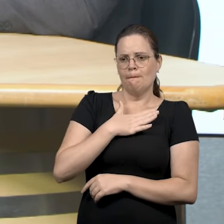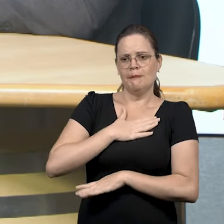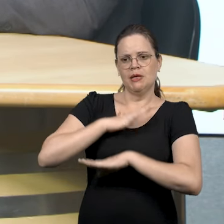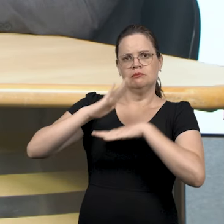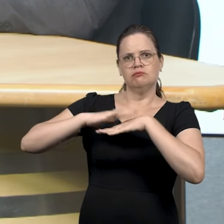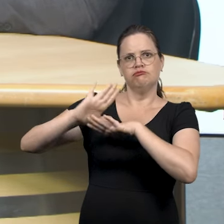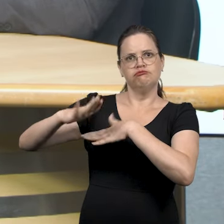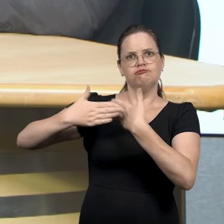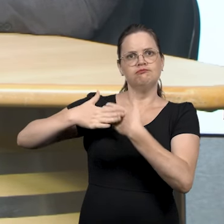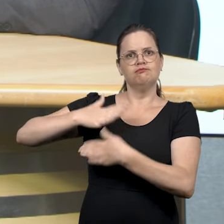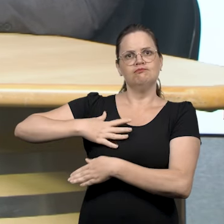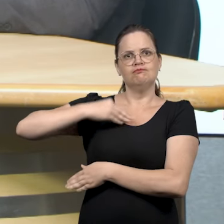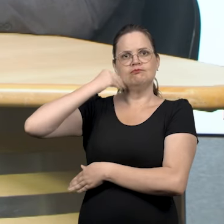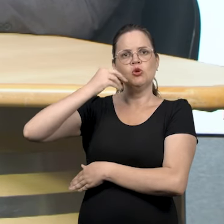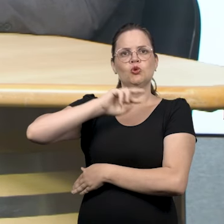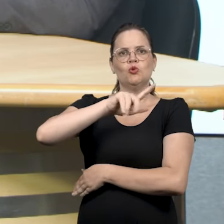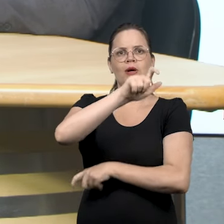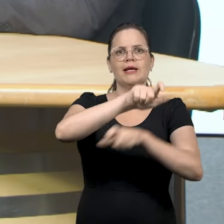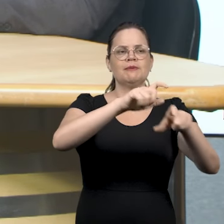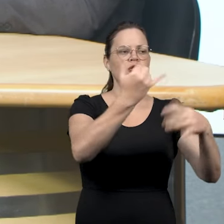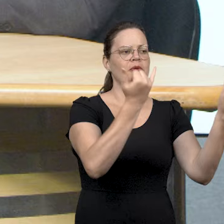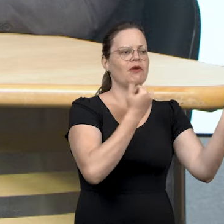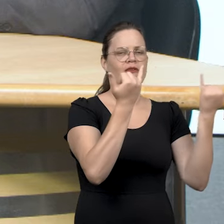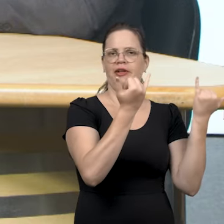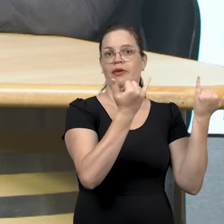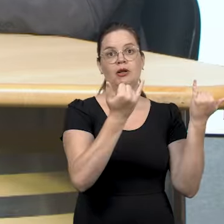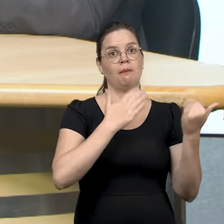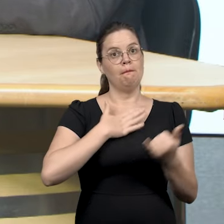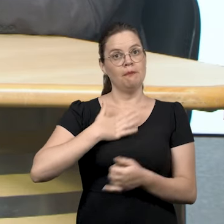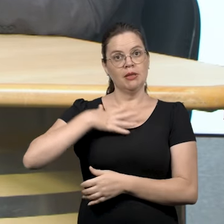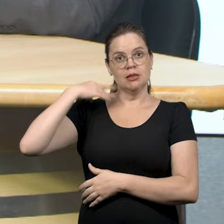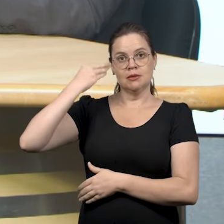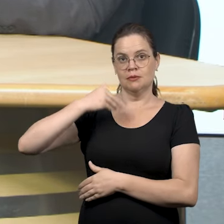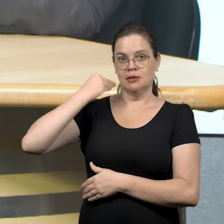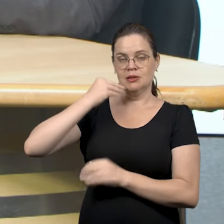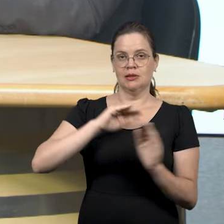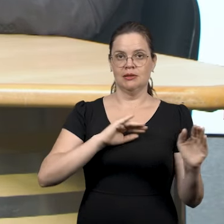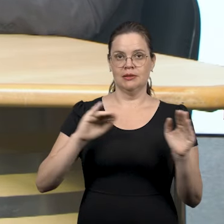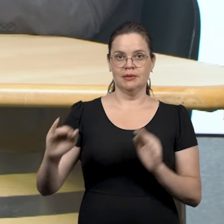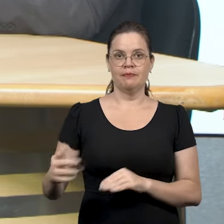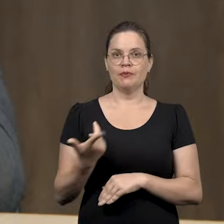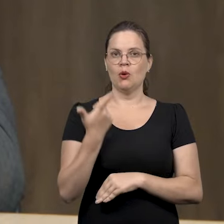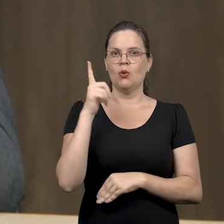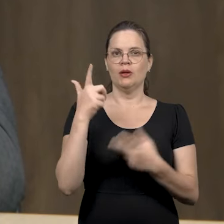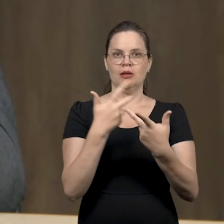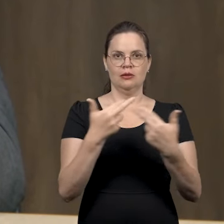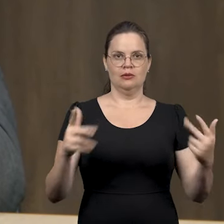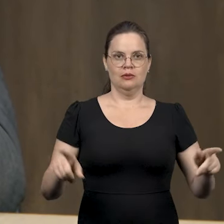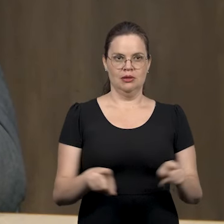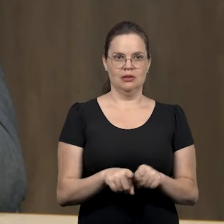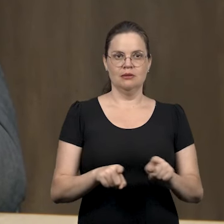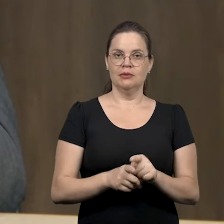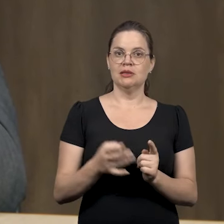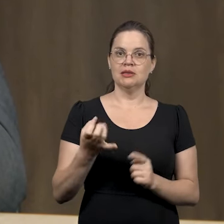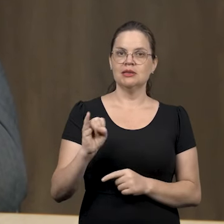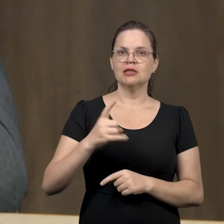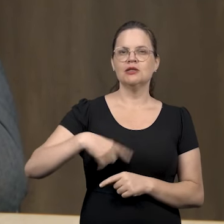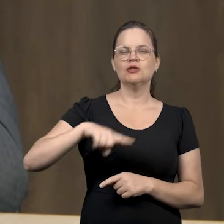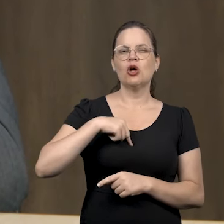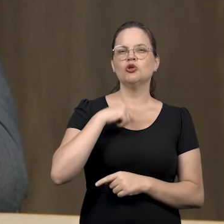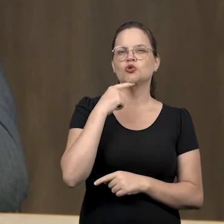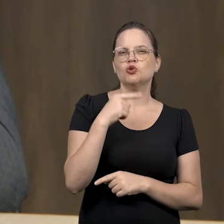Nós não podemos viver da experiência dos outros. E outro ponto também é quando nós temos